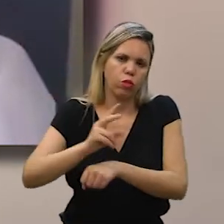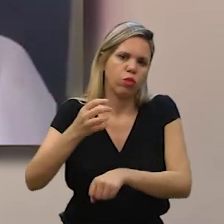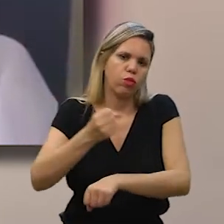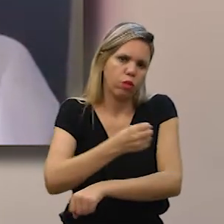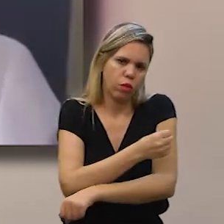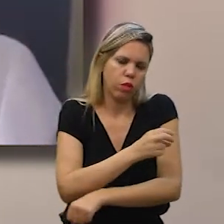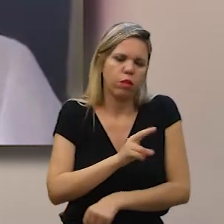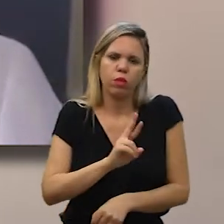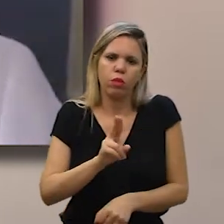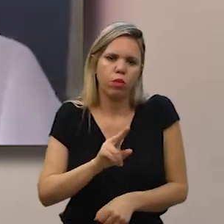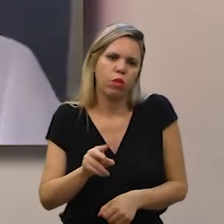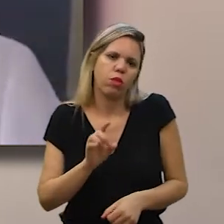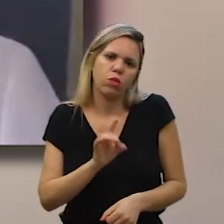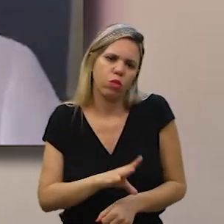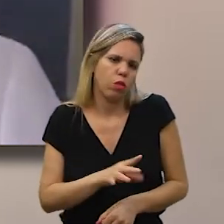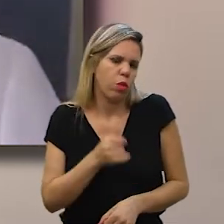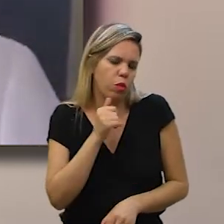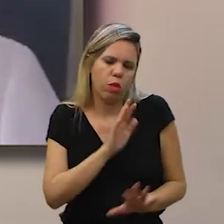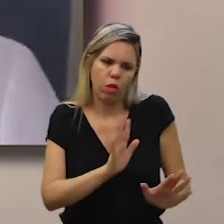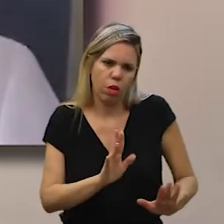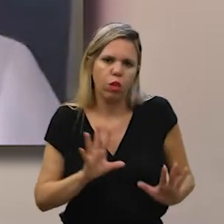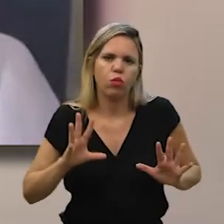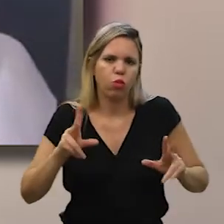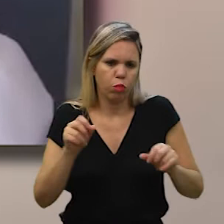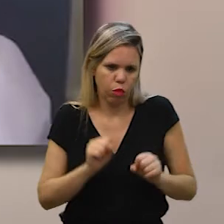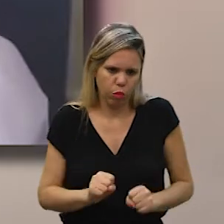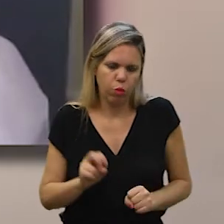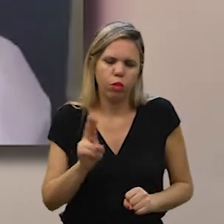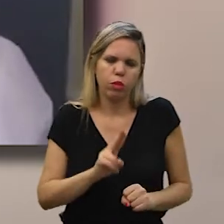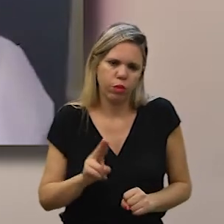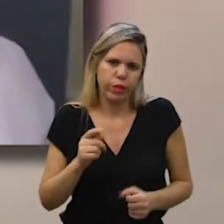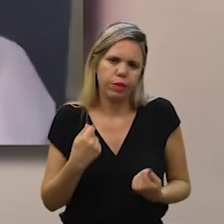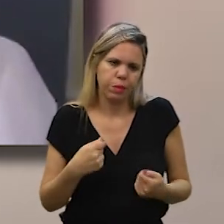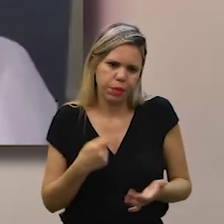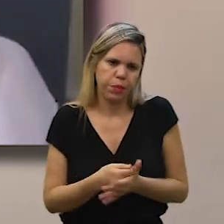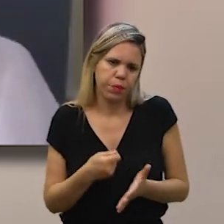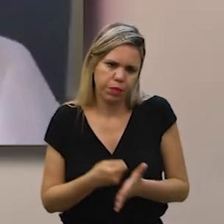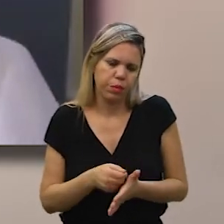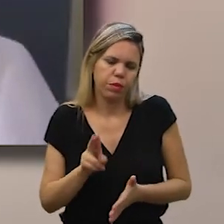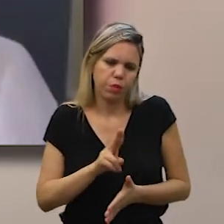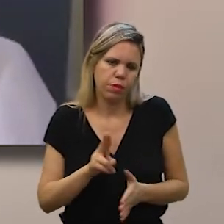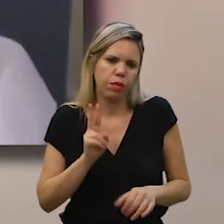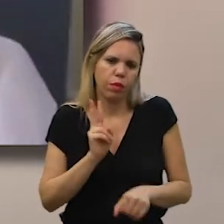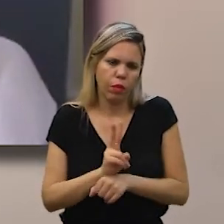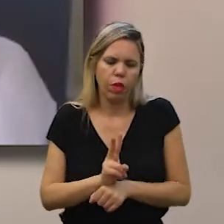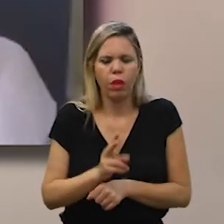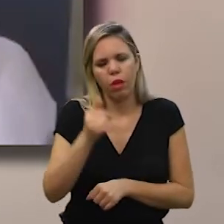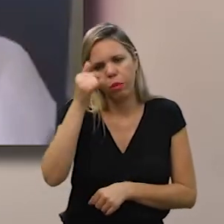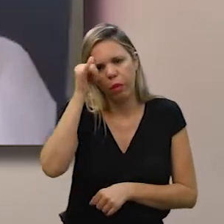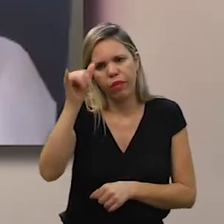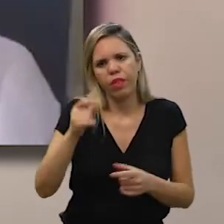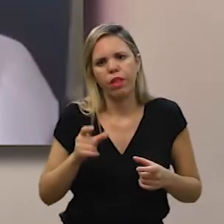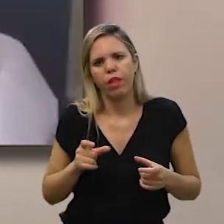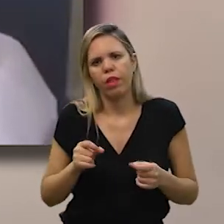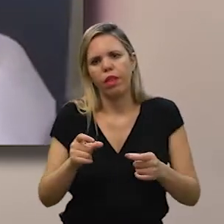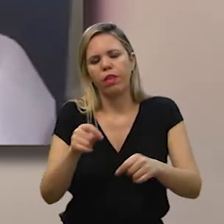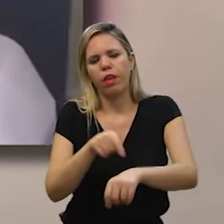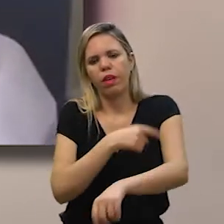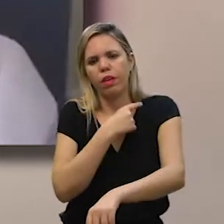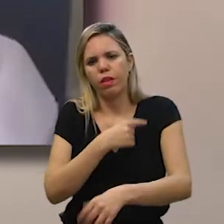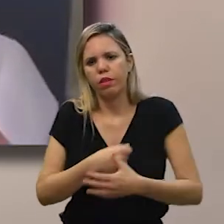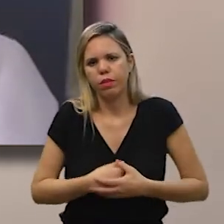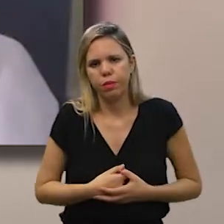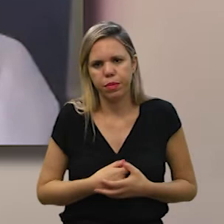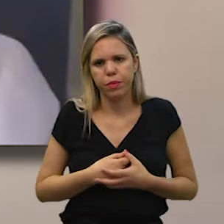por exemplo, não é prerrogativa do gênero feminino. Todo mundo tem que usar filtro solar para se prevenir do câncer de pele.